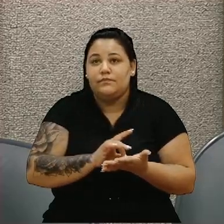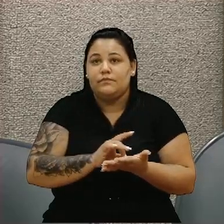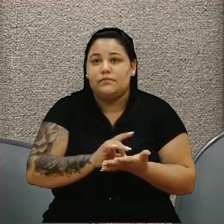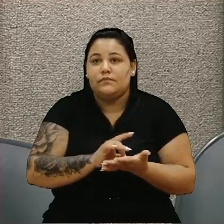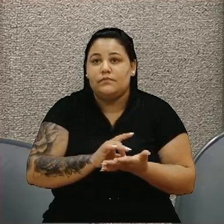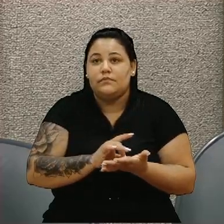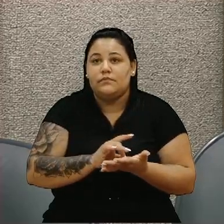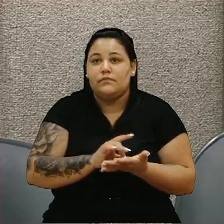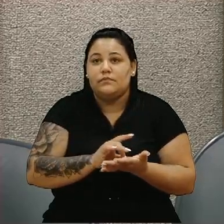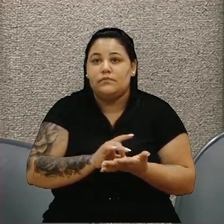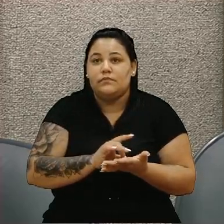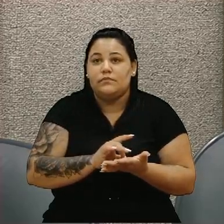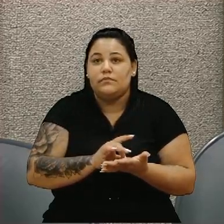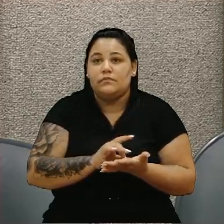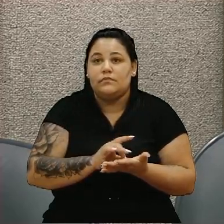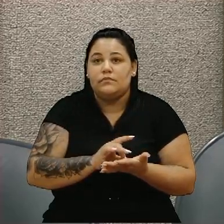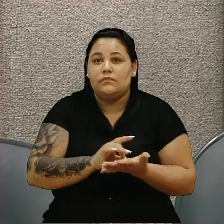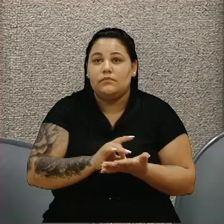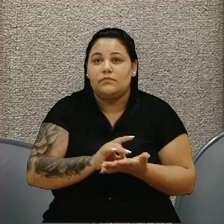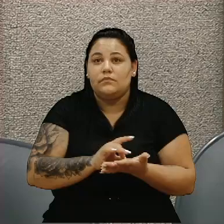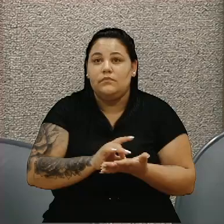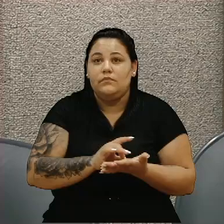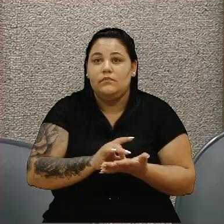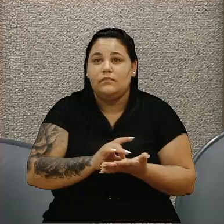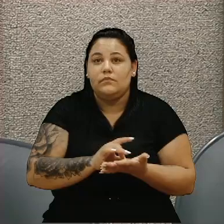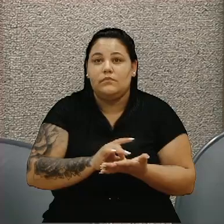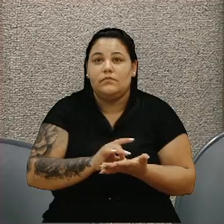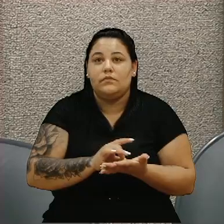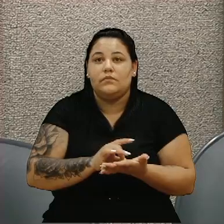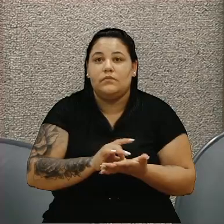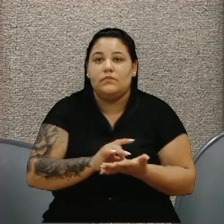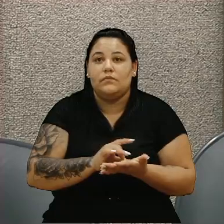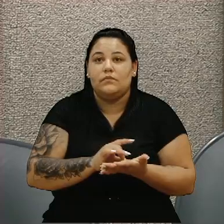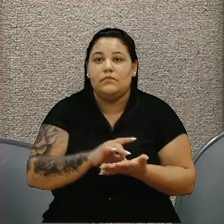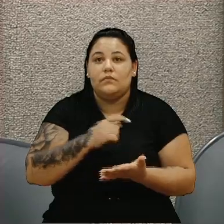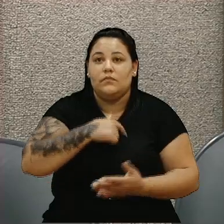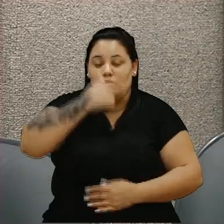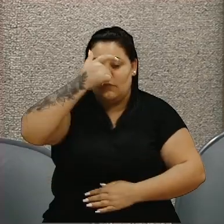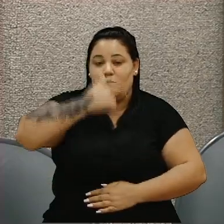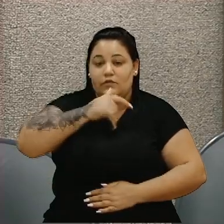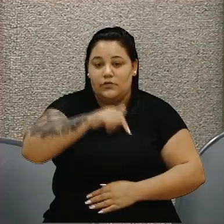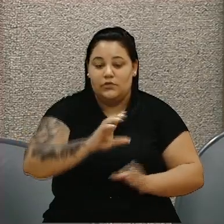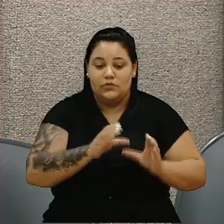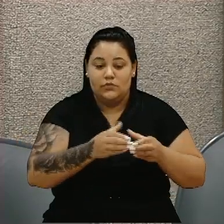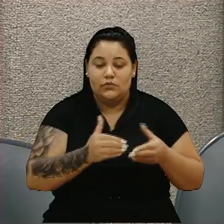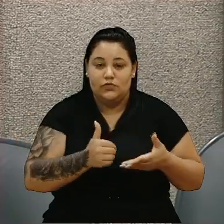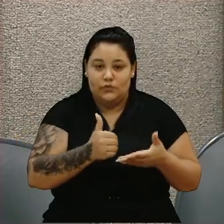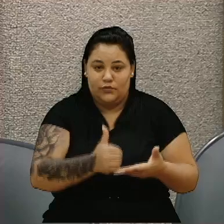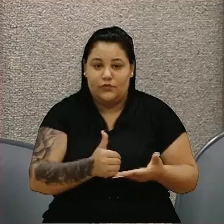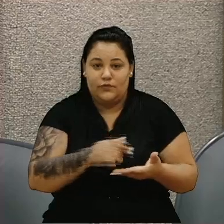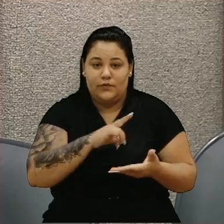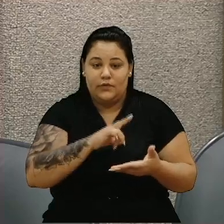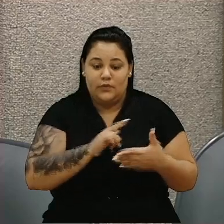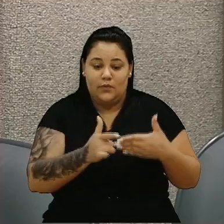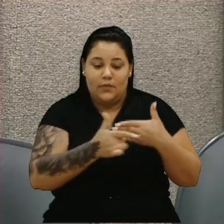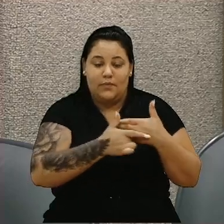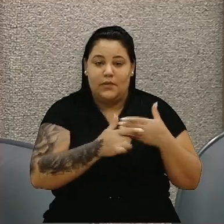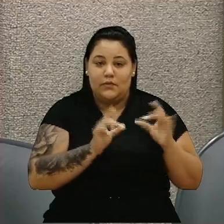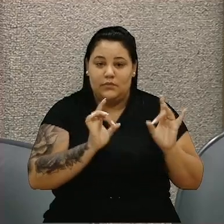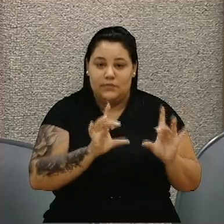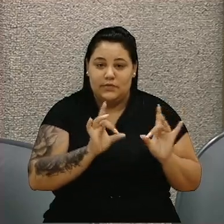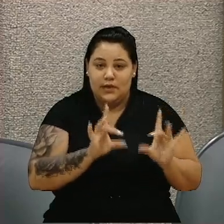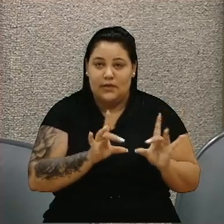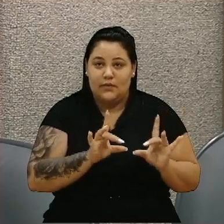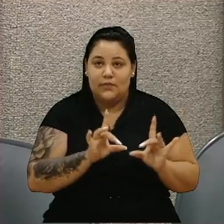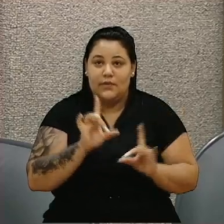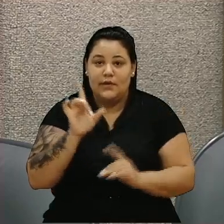imensidão de lotes para serem regularizados, e eu acho que essa frente, vereador Estela, vai cumprir uma função especial, que